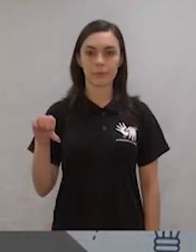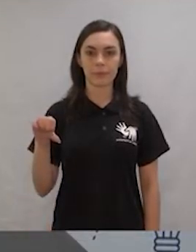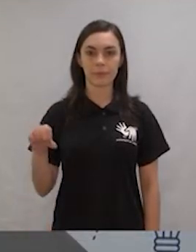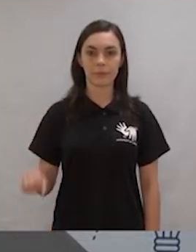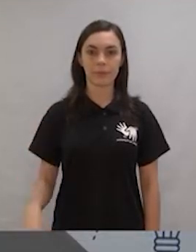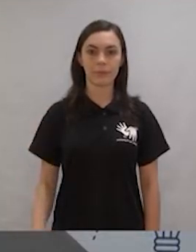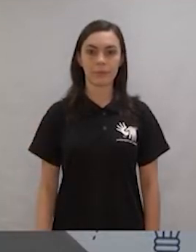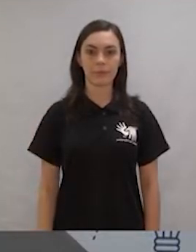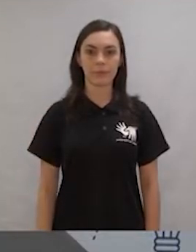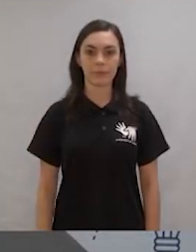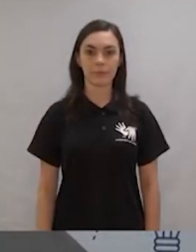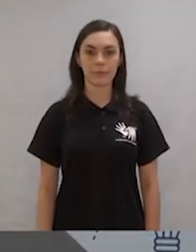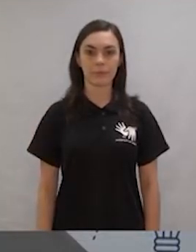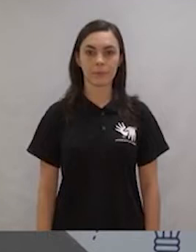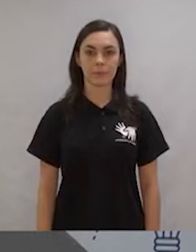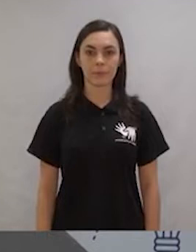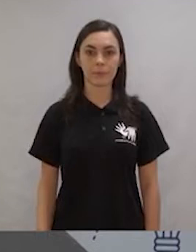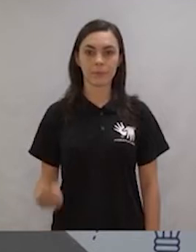9,